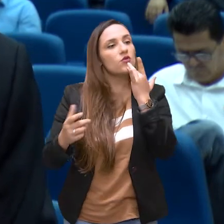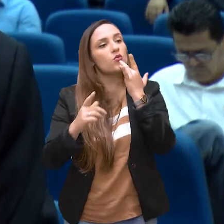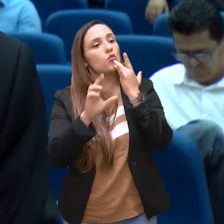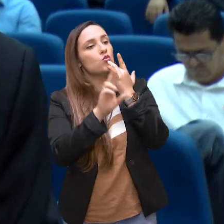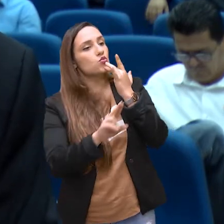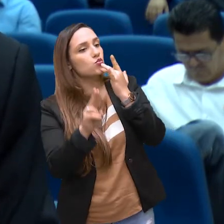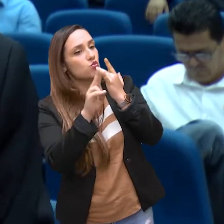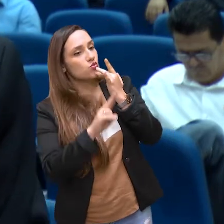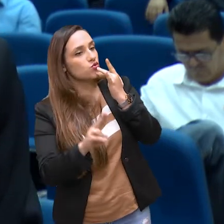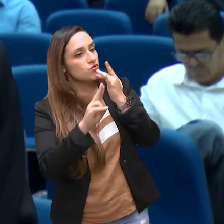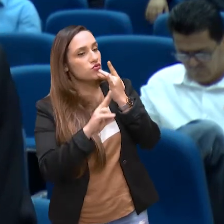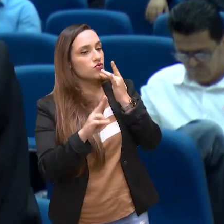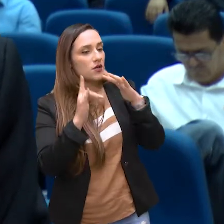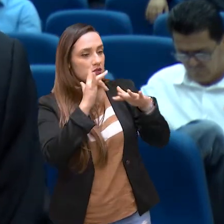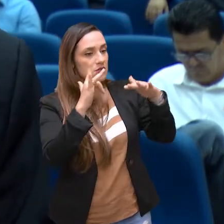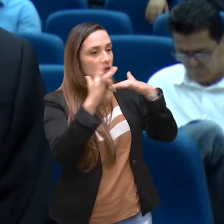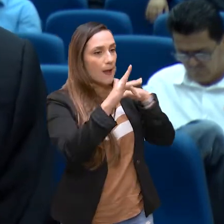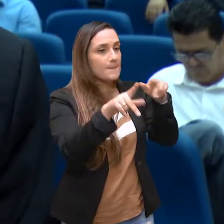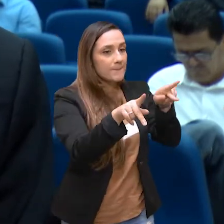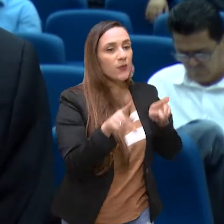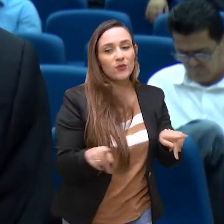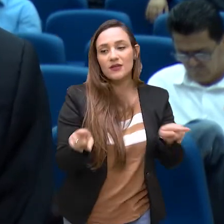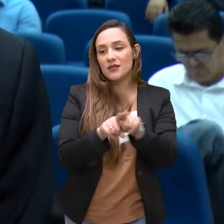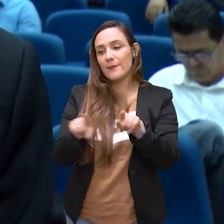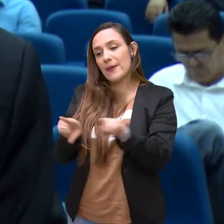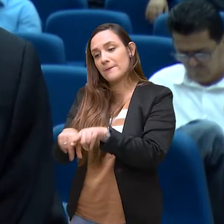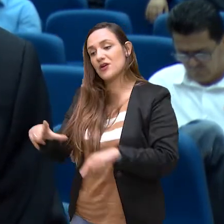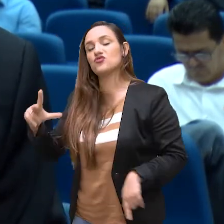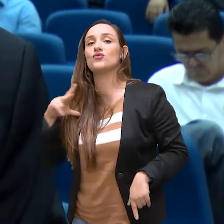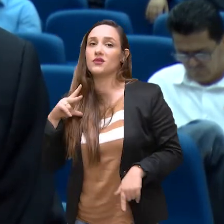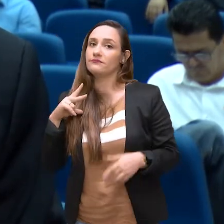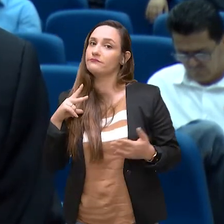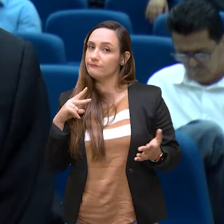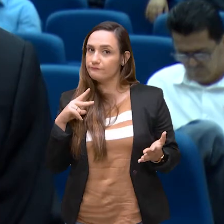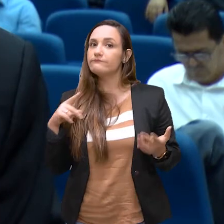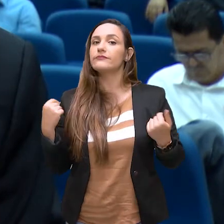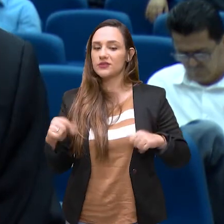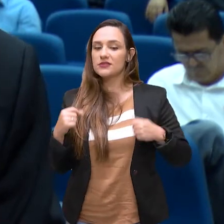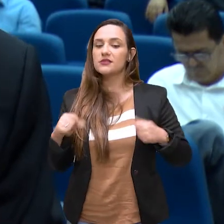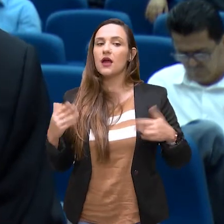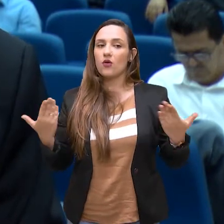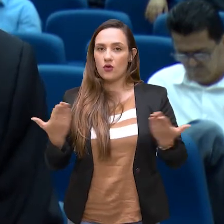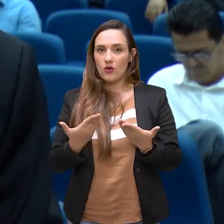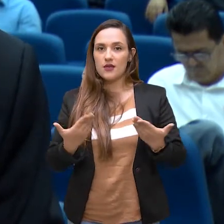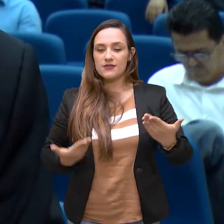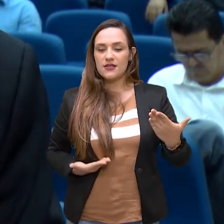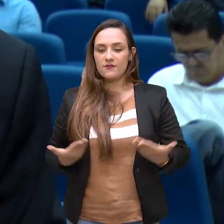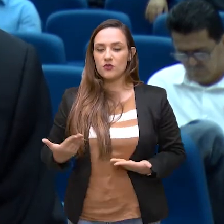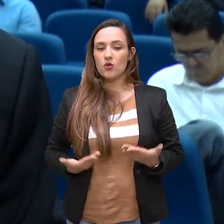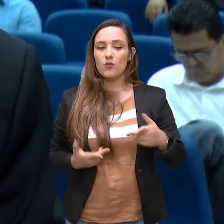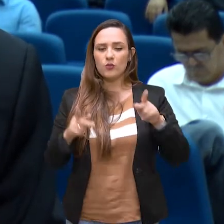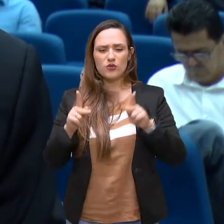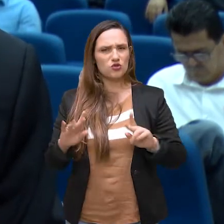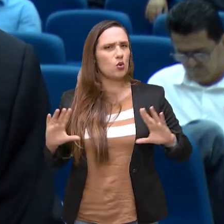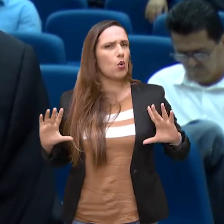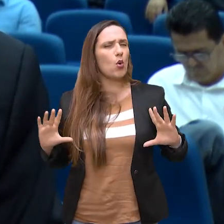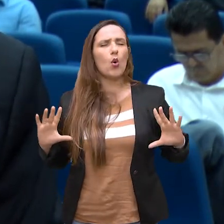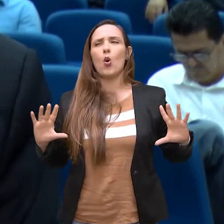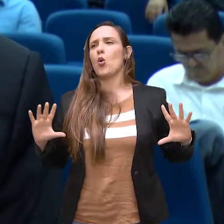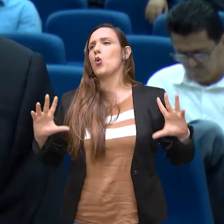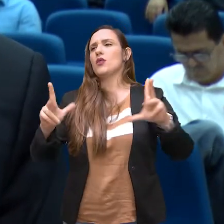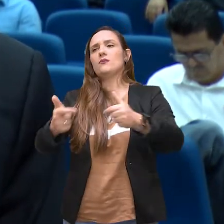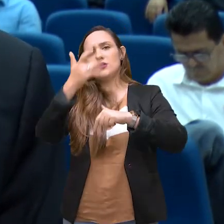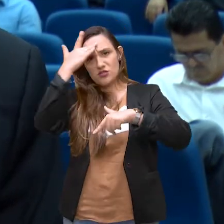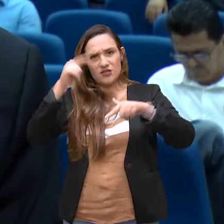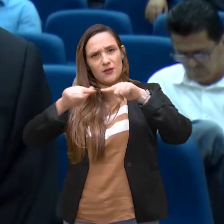rede social público e privado. E é importante os servidores estaduais, os agentes públicos de uma maneira estadual e os